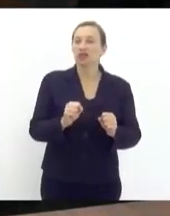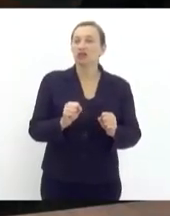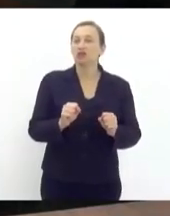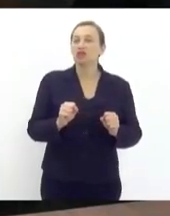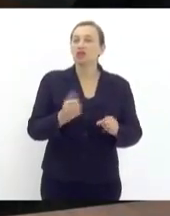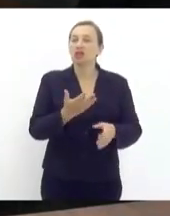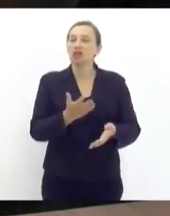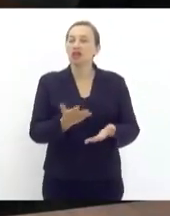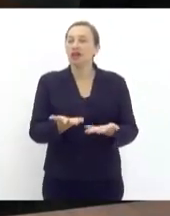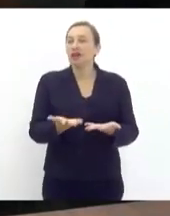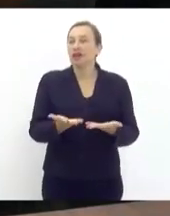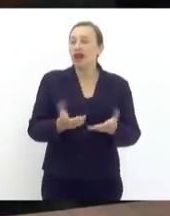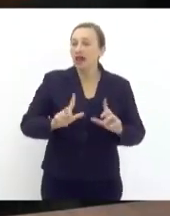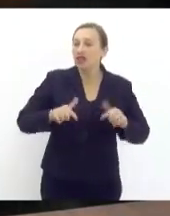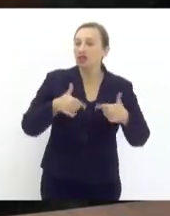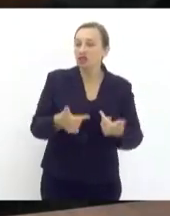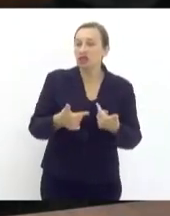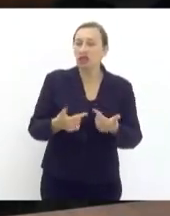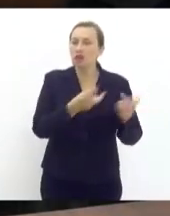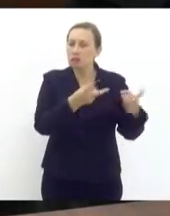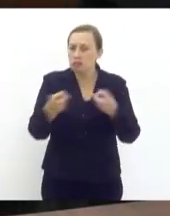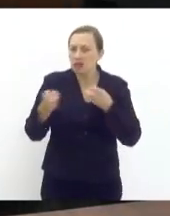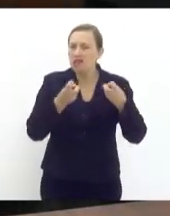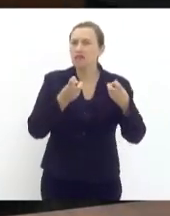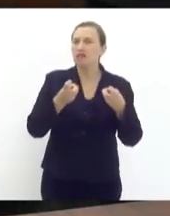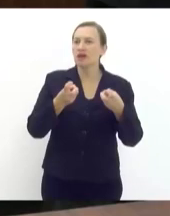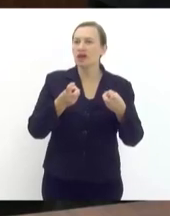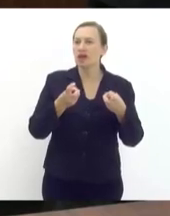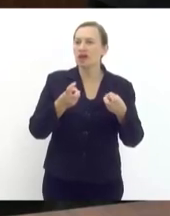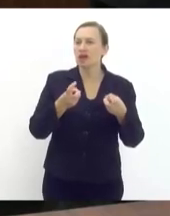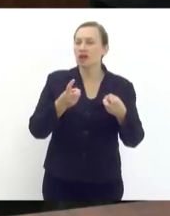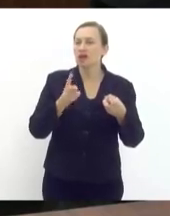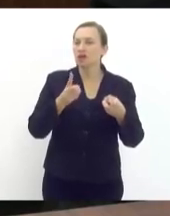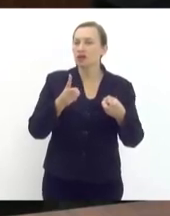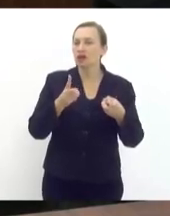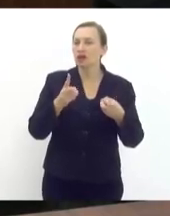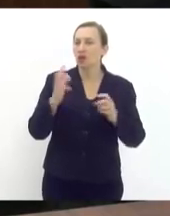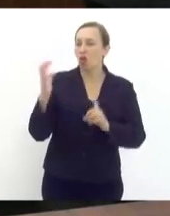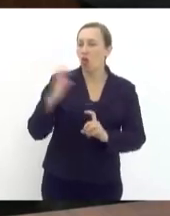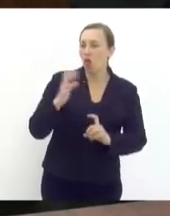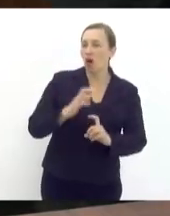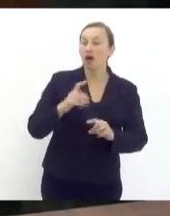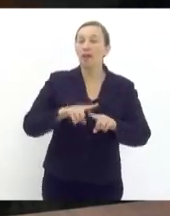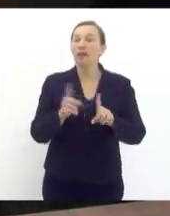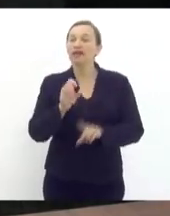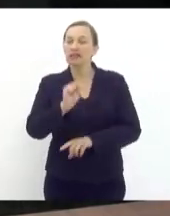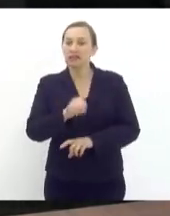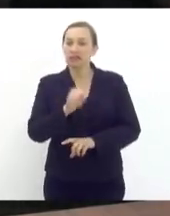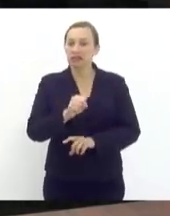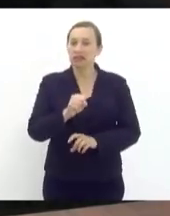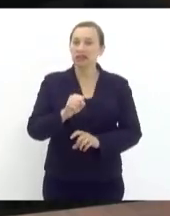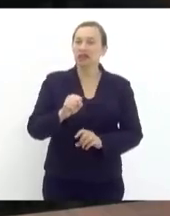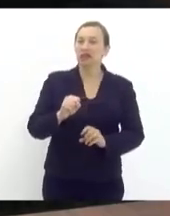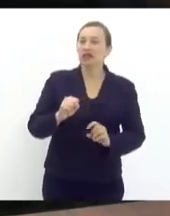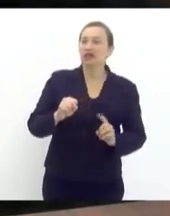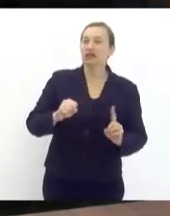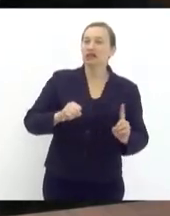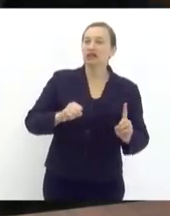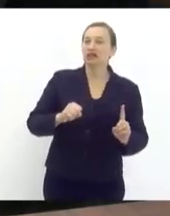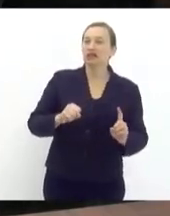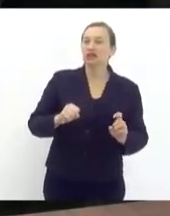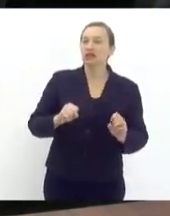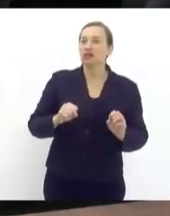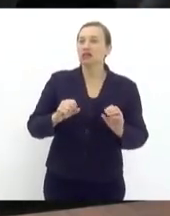preconceitos e perceber que isso não nos tornará mas opressores e sim cidadão demais é